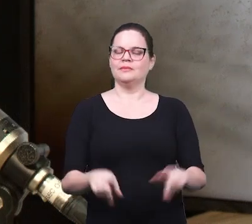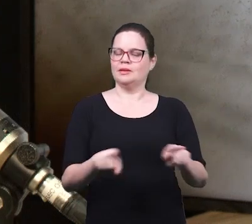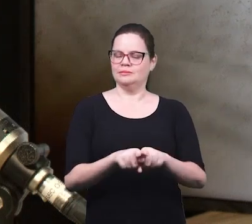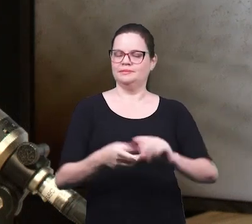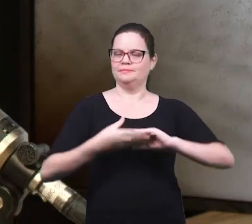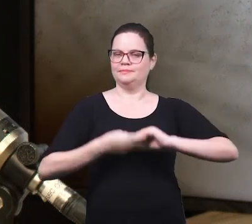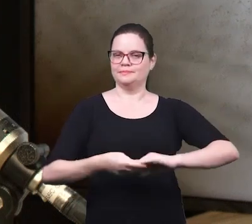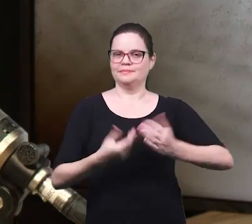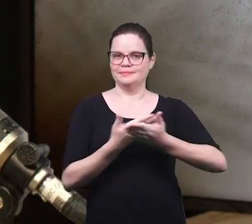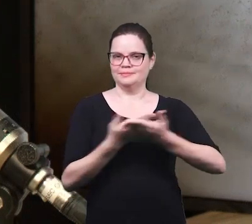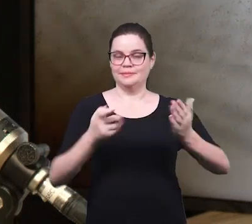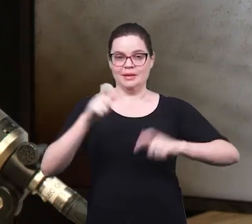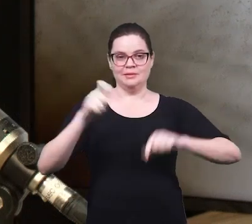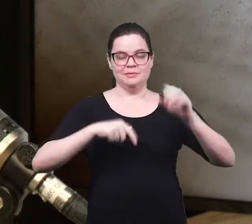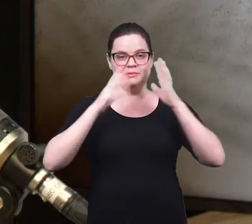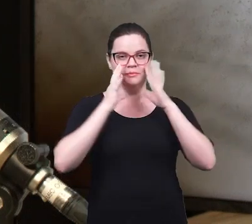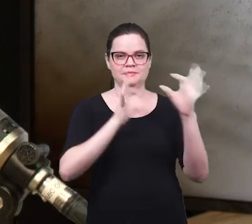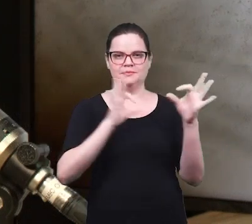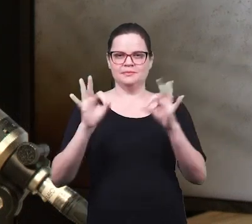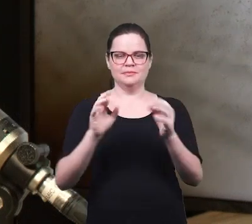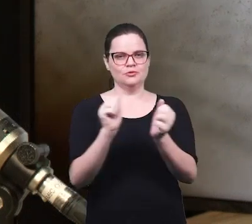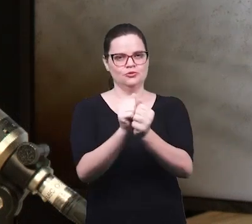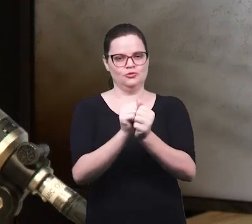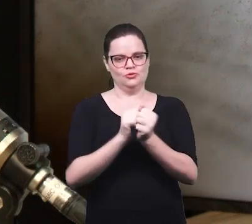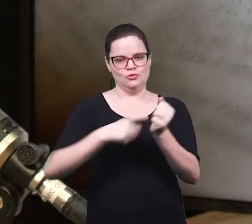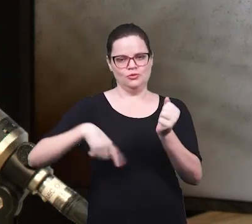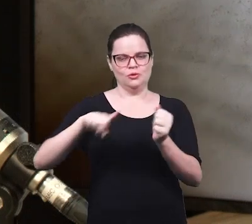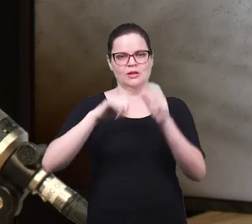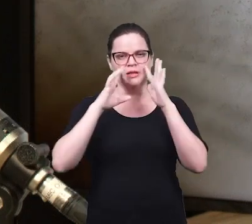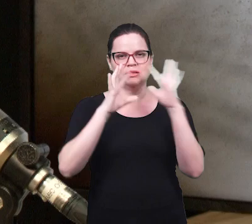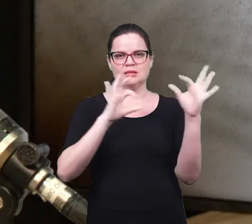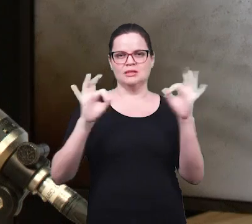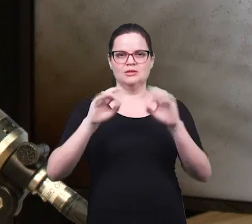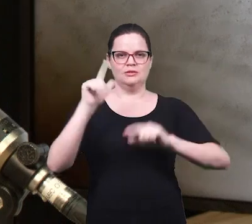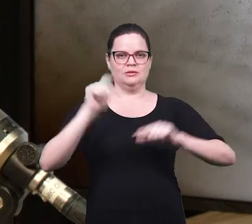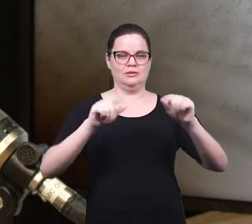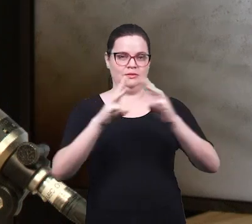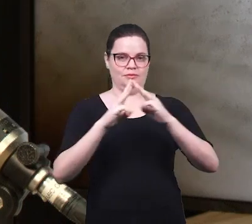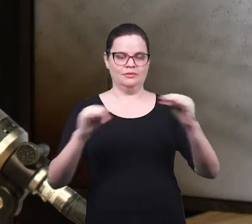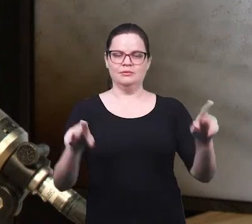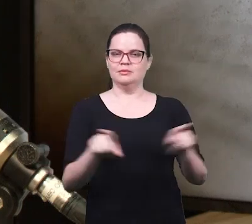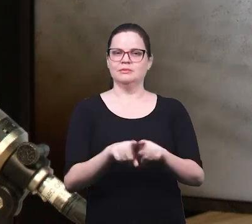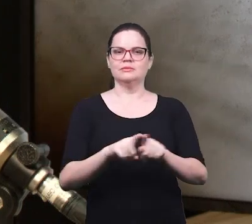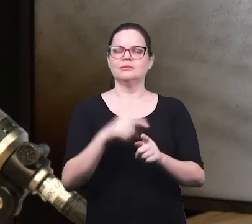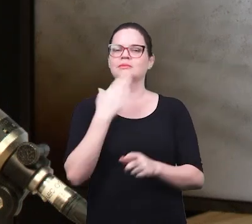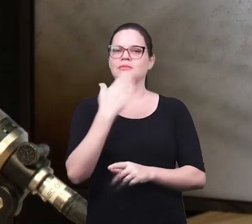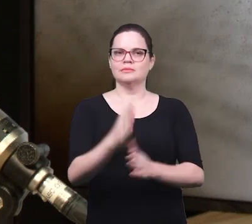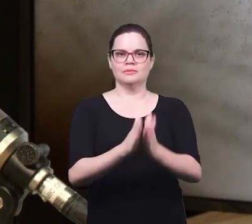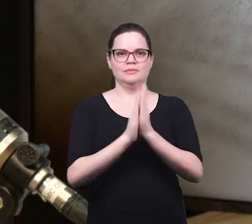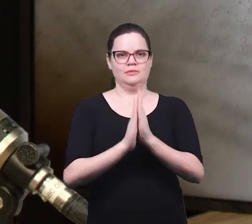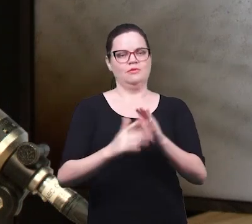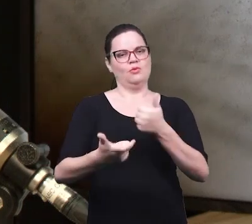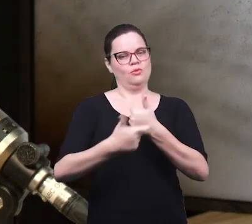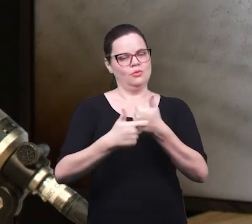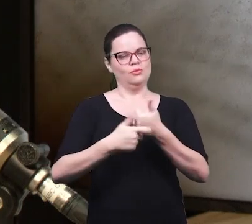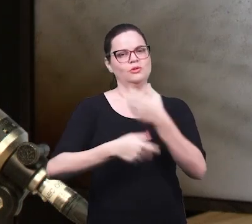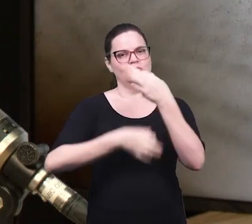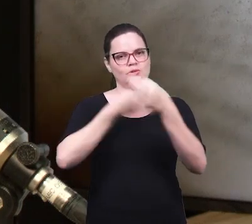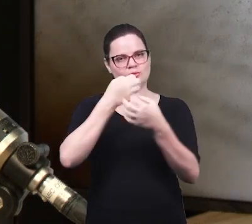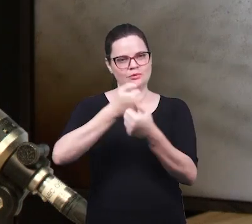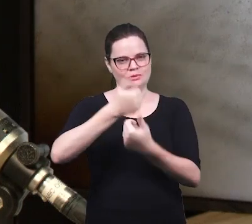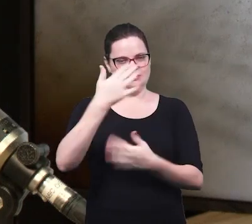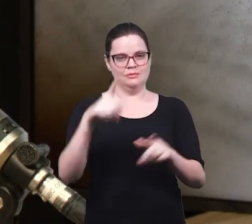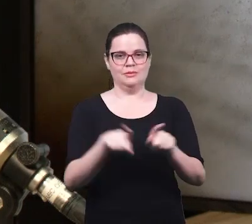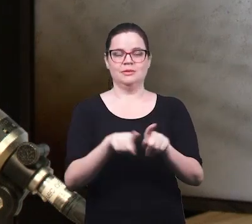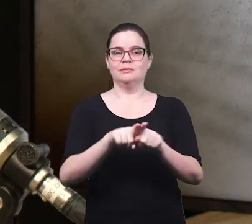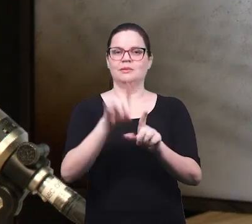Bíblico. Queremos agradecer a sua audiência por sempre estar conosco, nos assistindo. Nós pedimos que